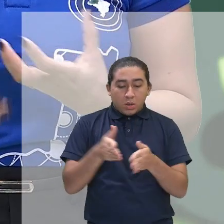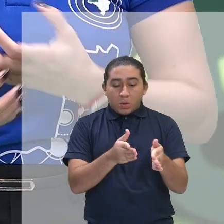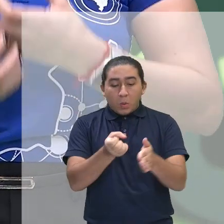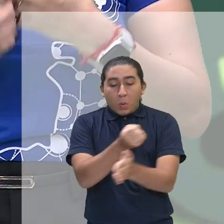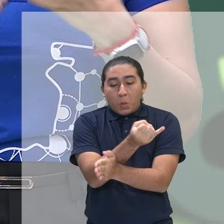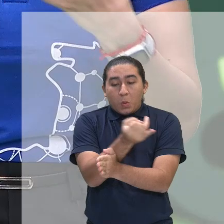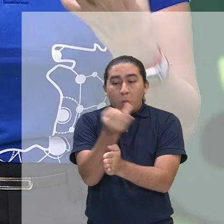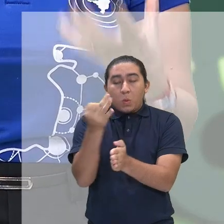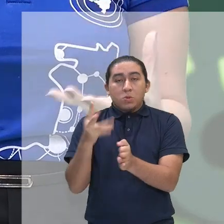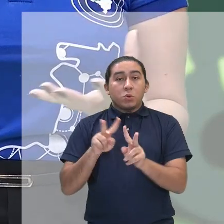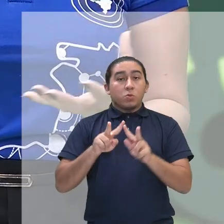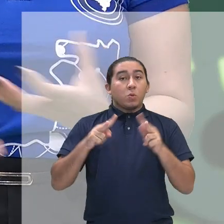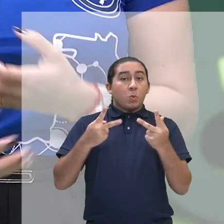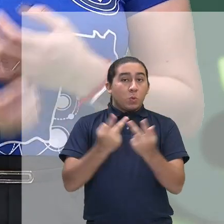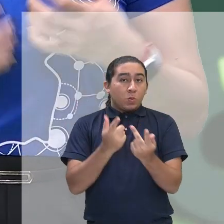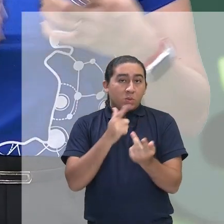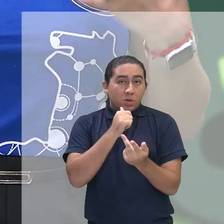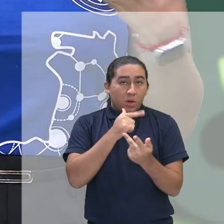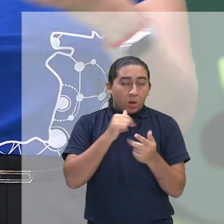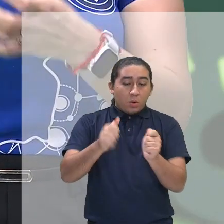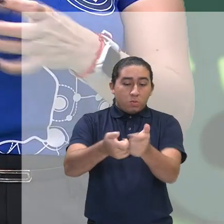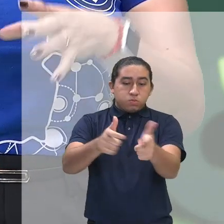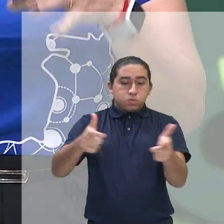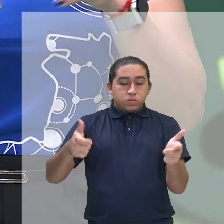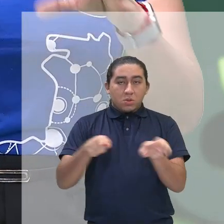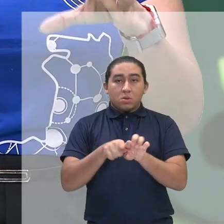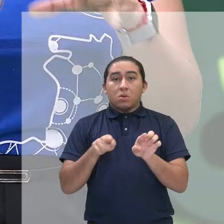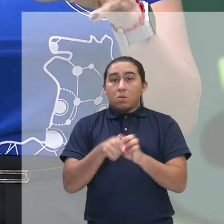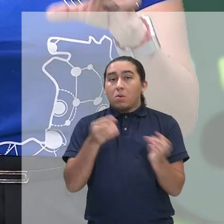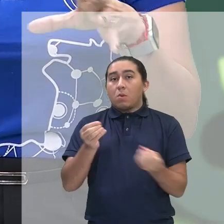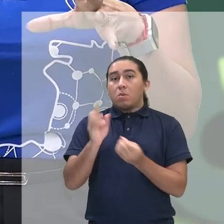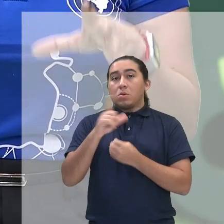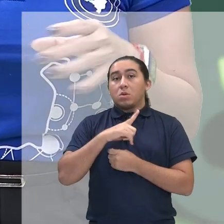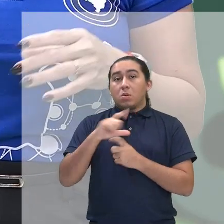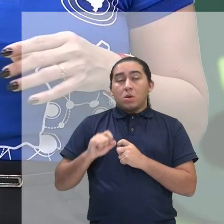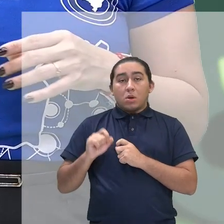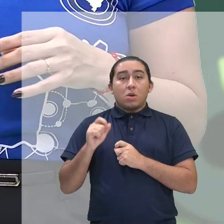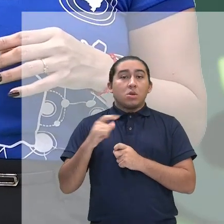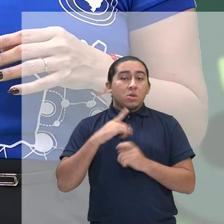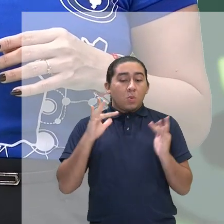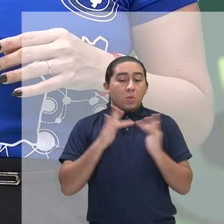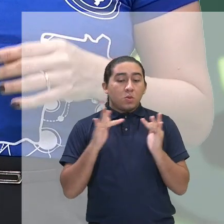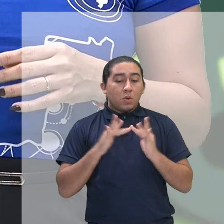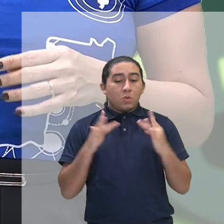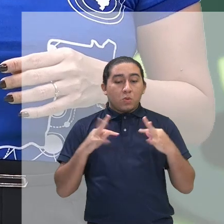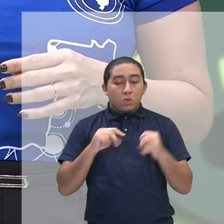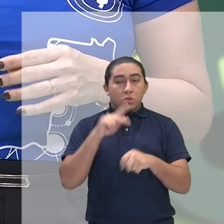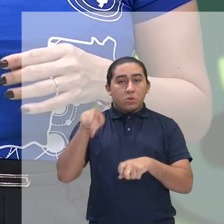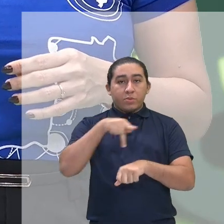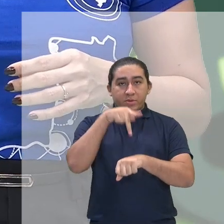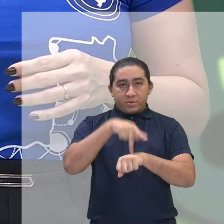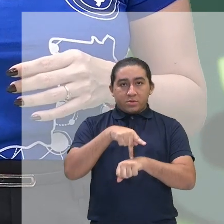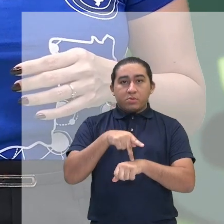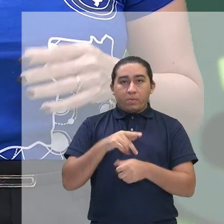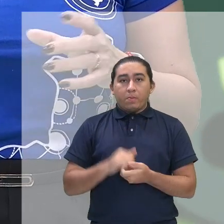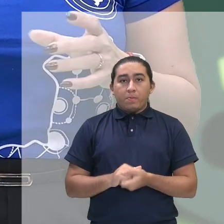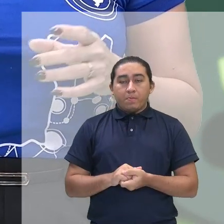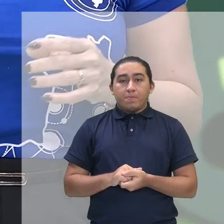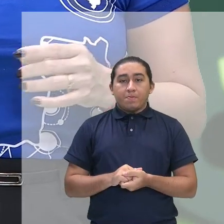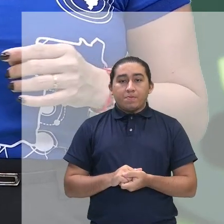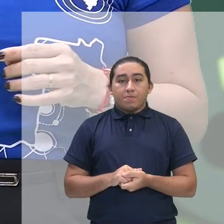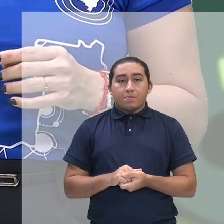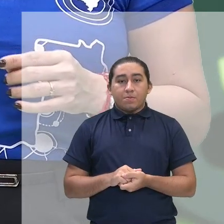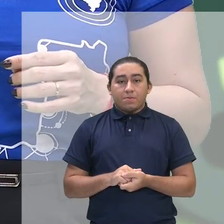de água, de extensão, né? De como ela vai irrigando ali todos esses países, né? Então, a